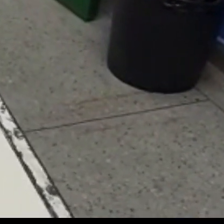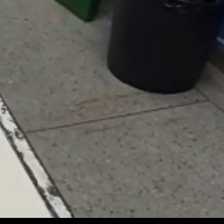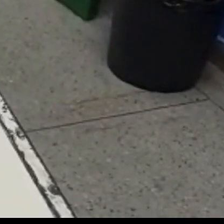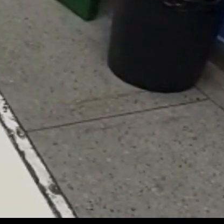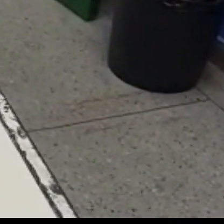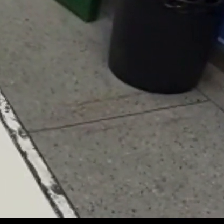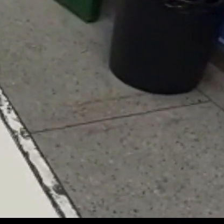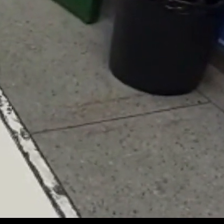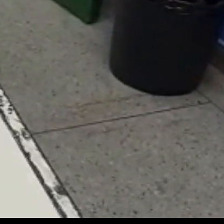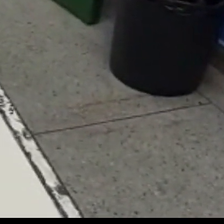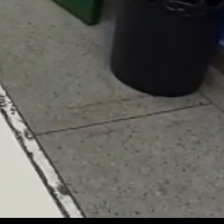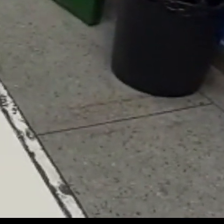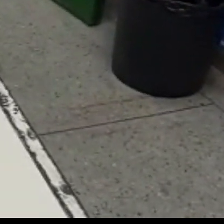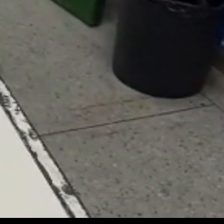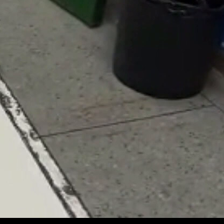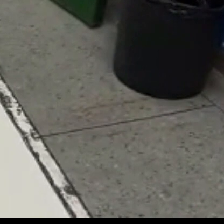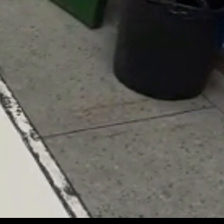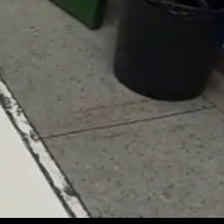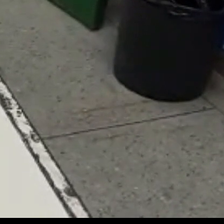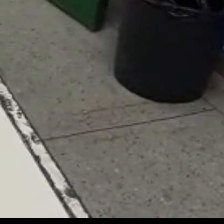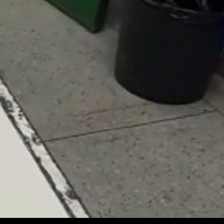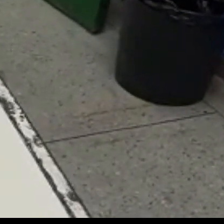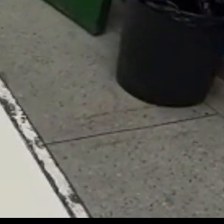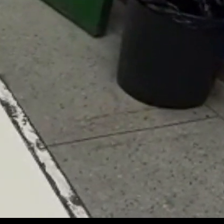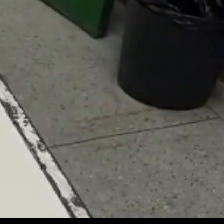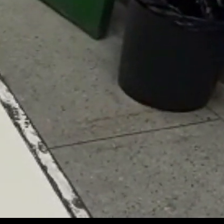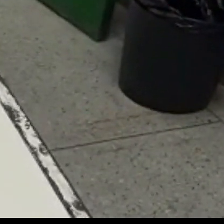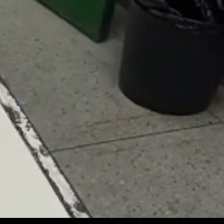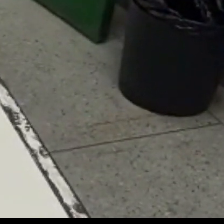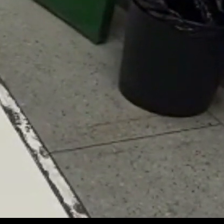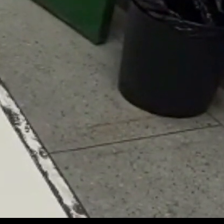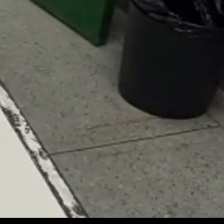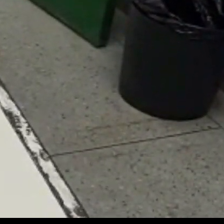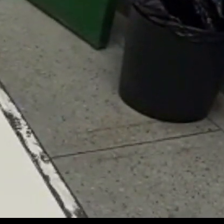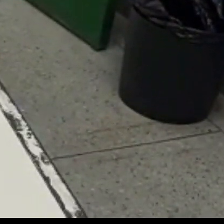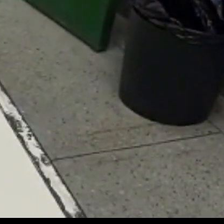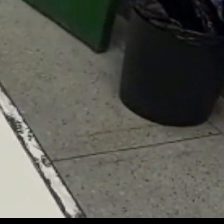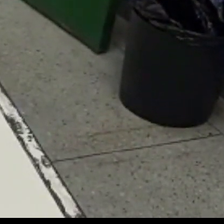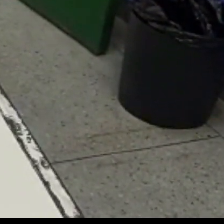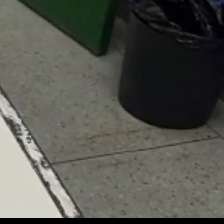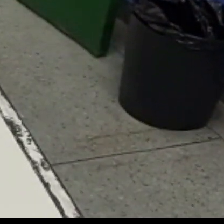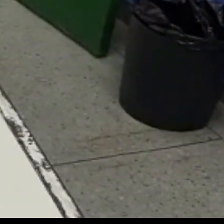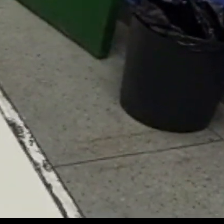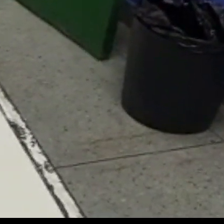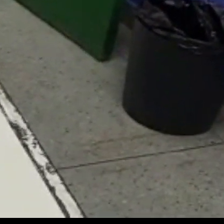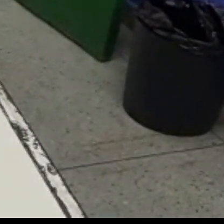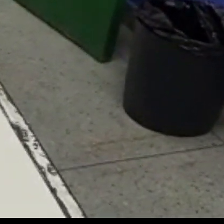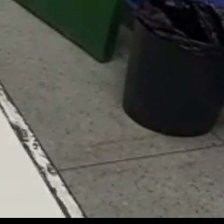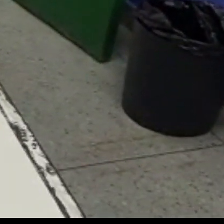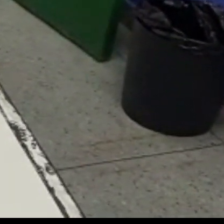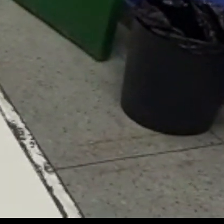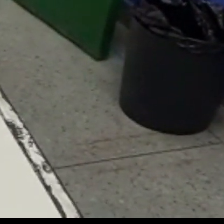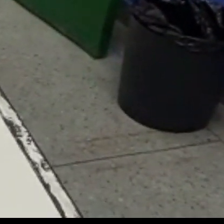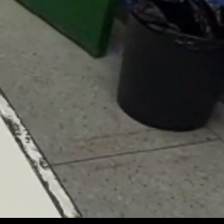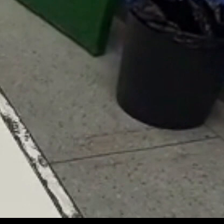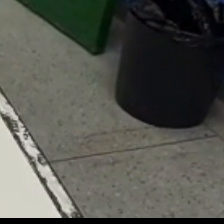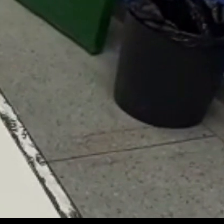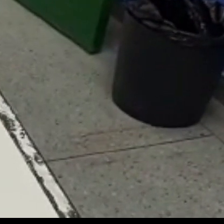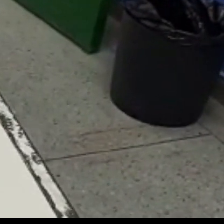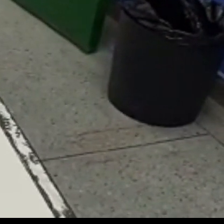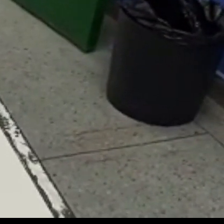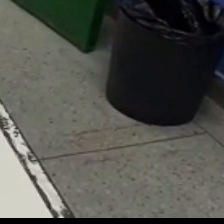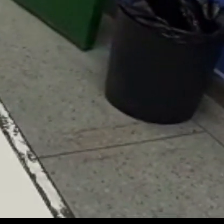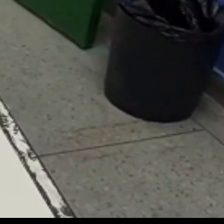Por que, que você não aprendia nada na outra escola? Todo mundo ficava me zoando da minha casa, não sabia fazer nada de